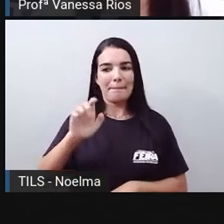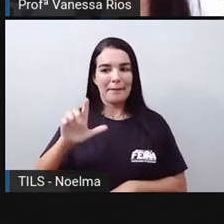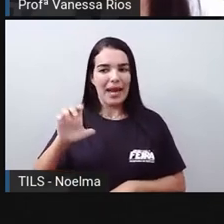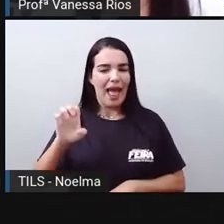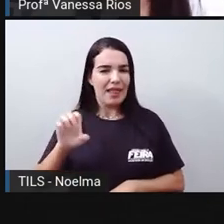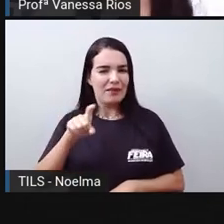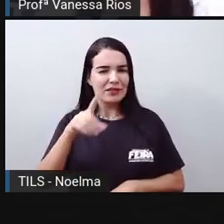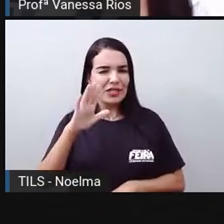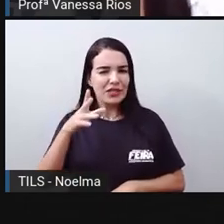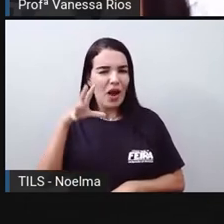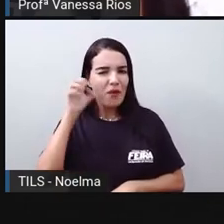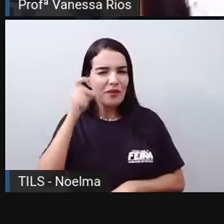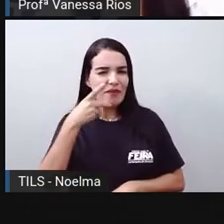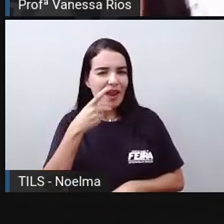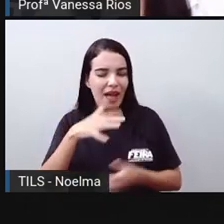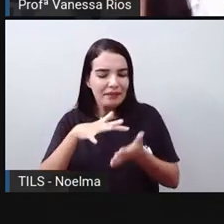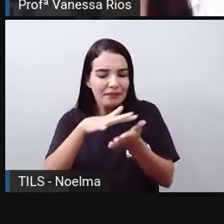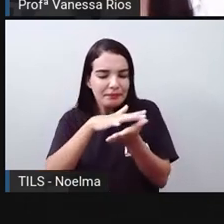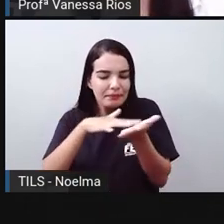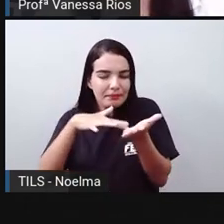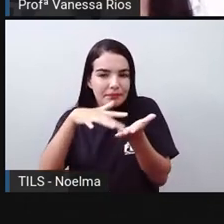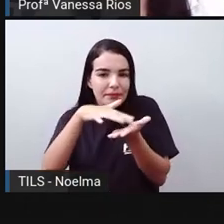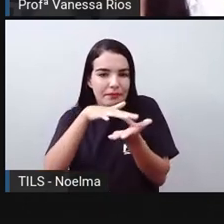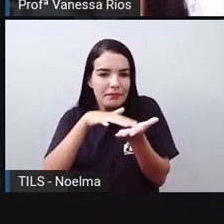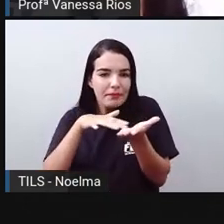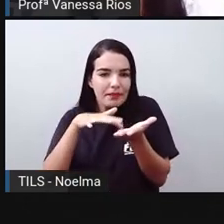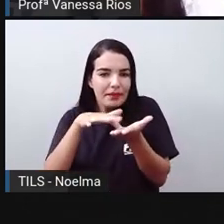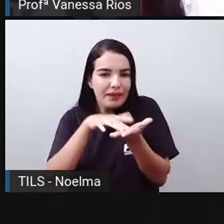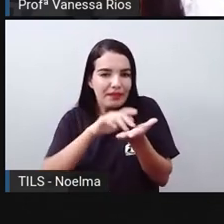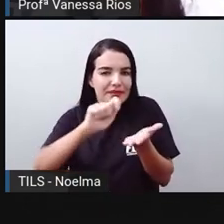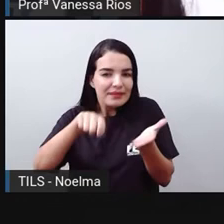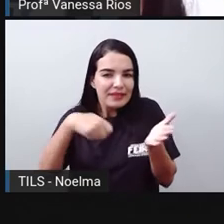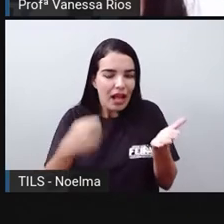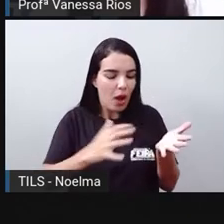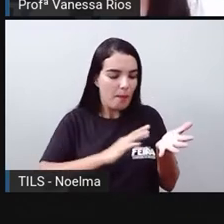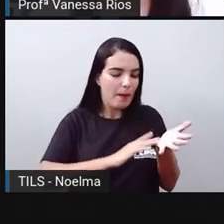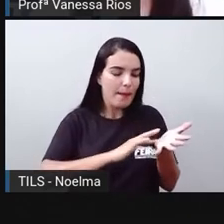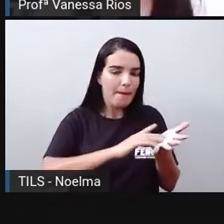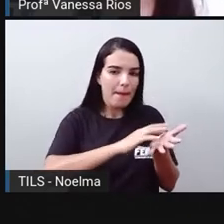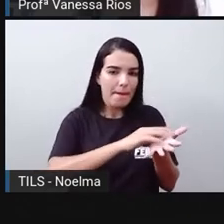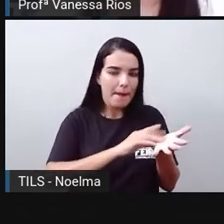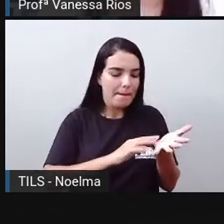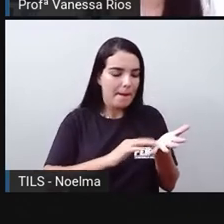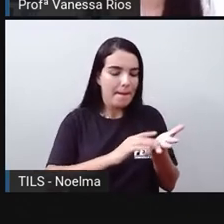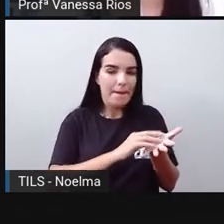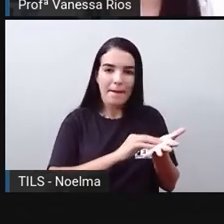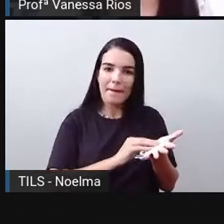em Braille? A Pró colocou até a imagem ali para a gente observar. E o Braille